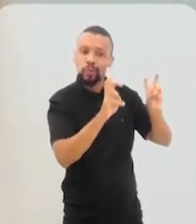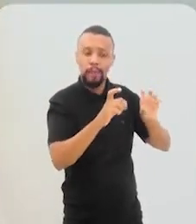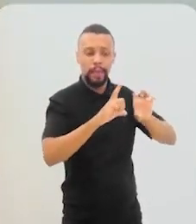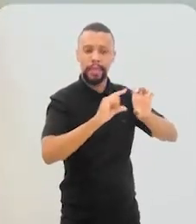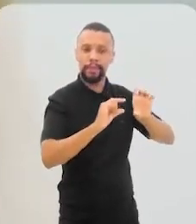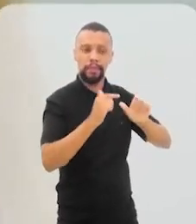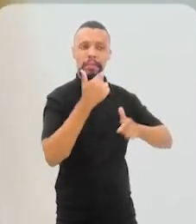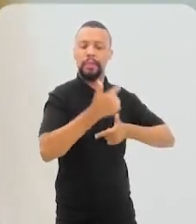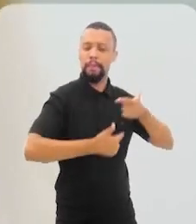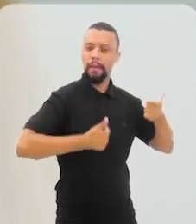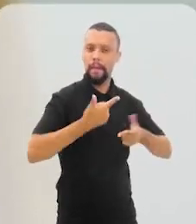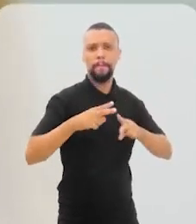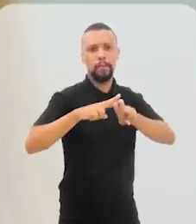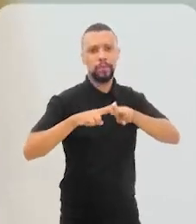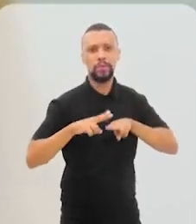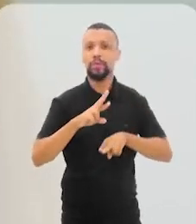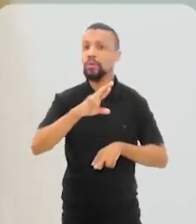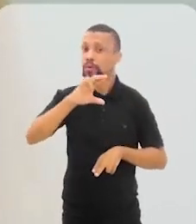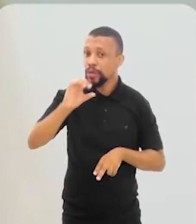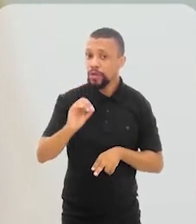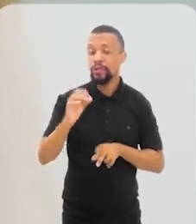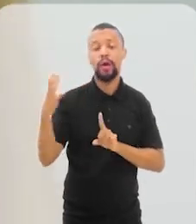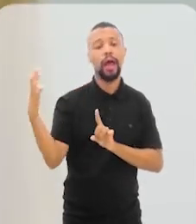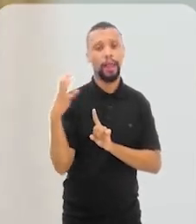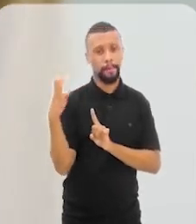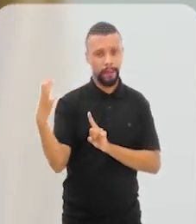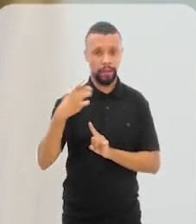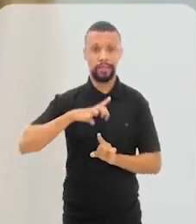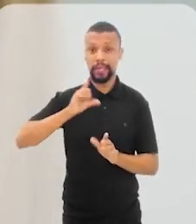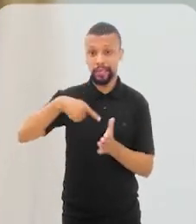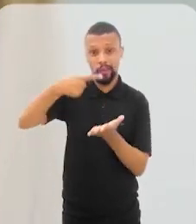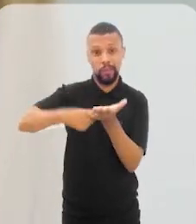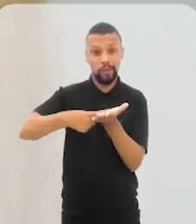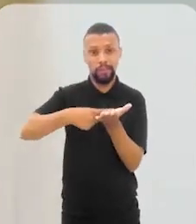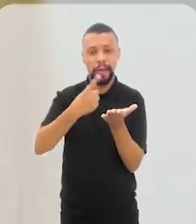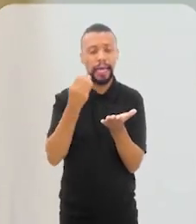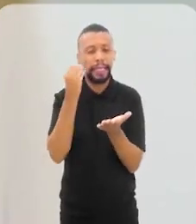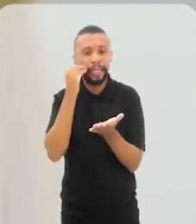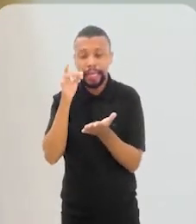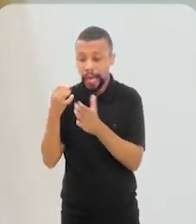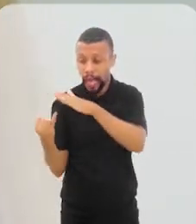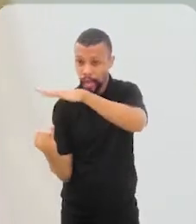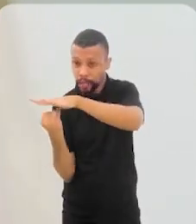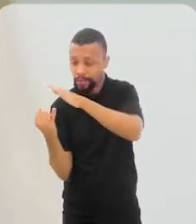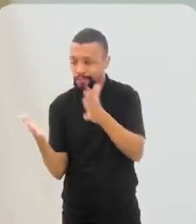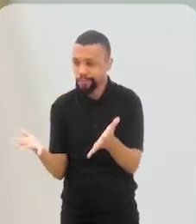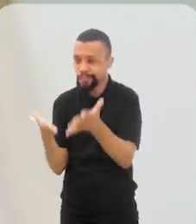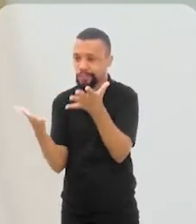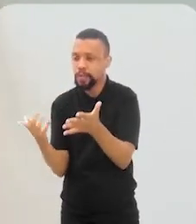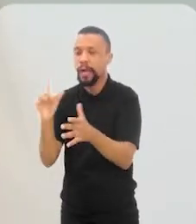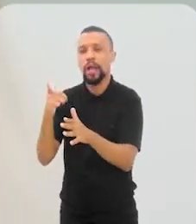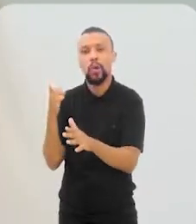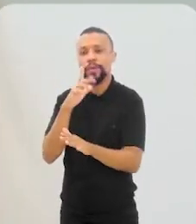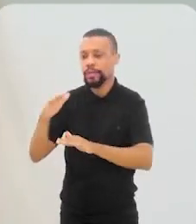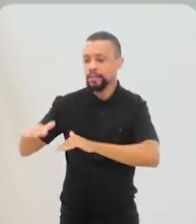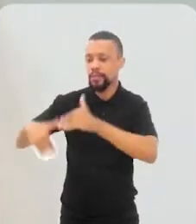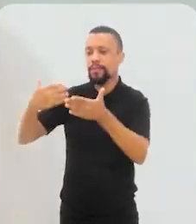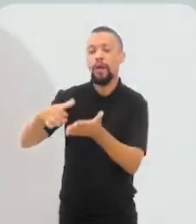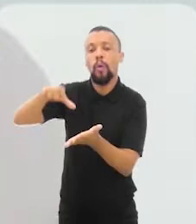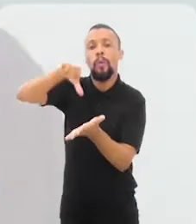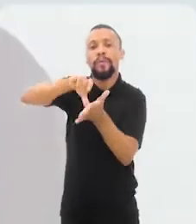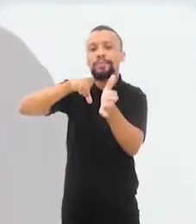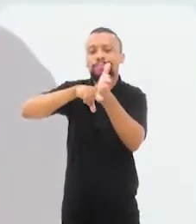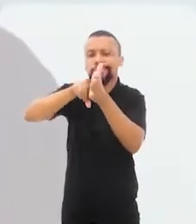importante. Por isso que o Rio de Impacto precisa, né, e terá esse compromisso em articular essas instituições para que elas se envolvam no